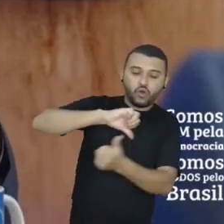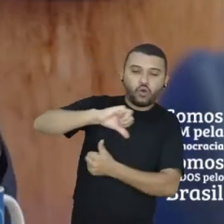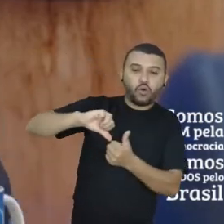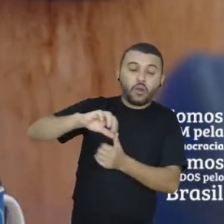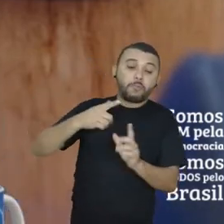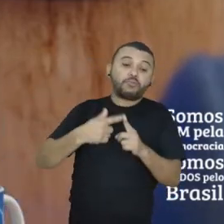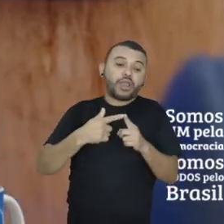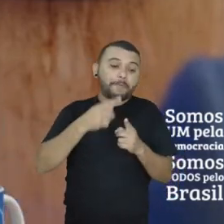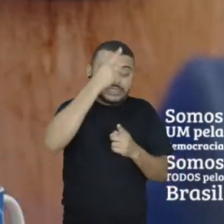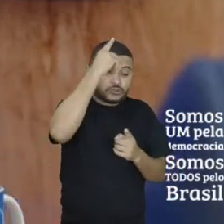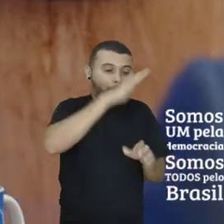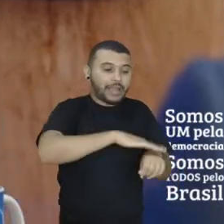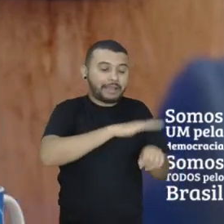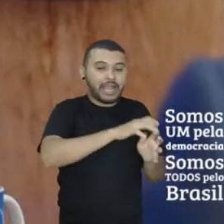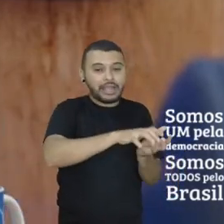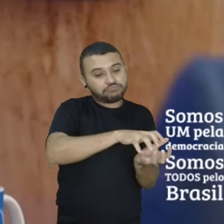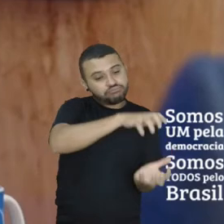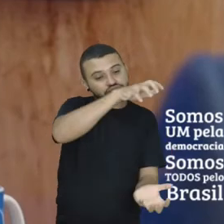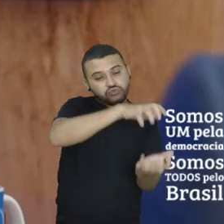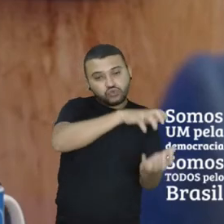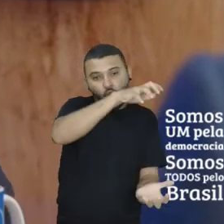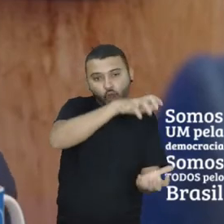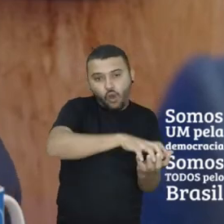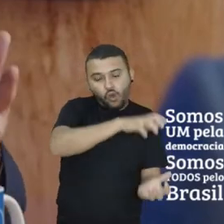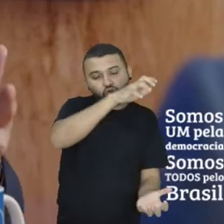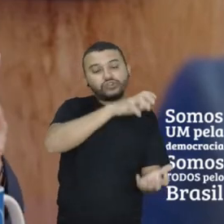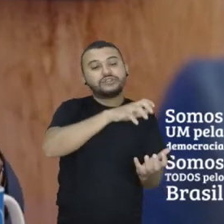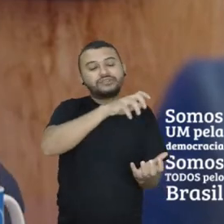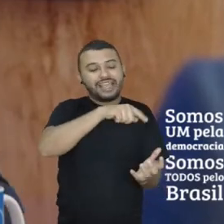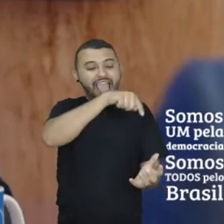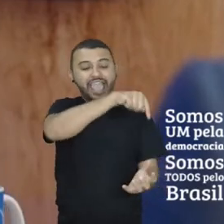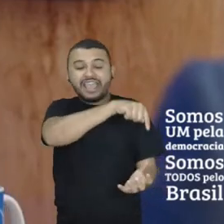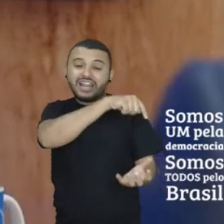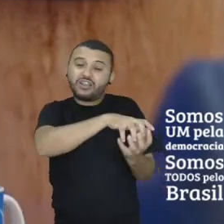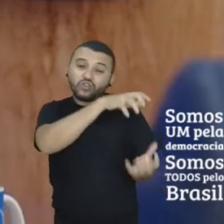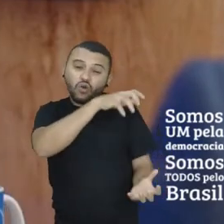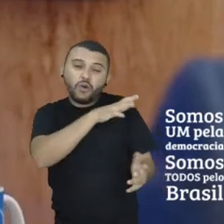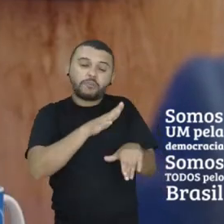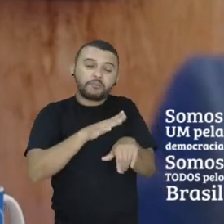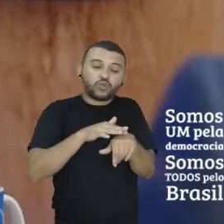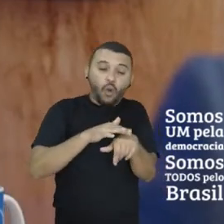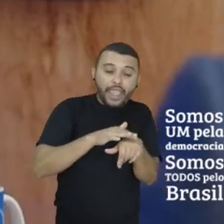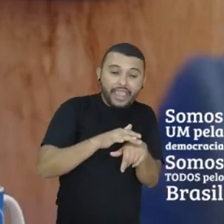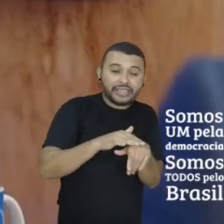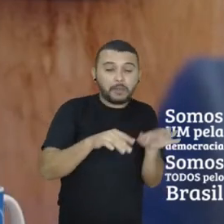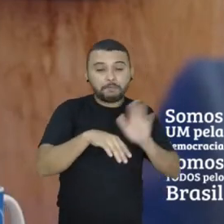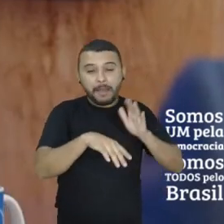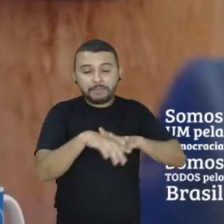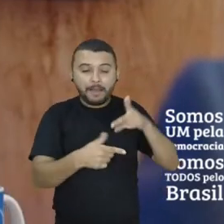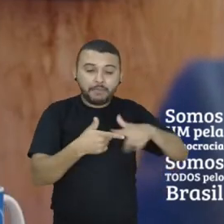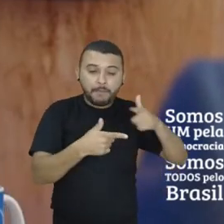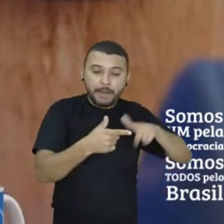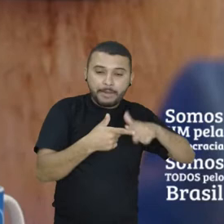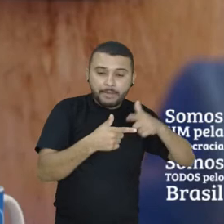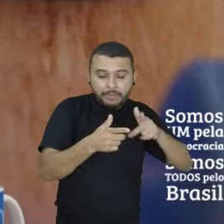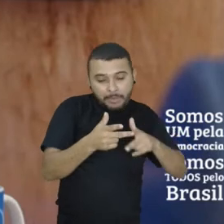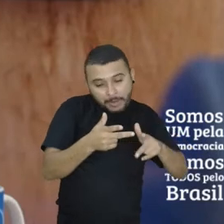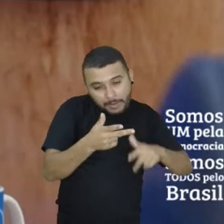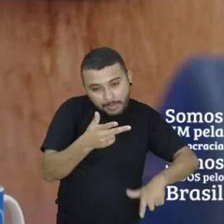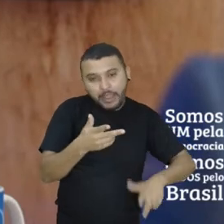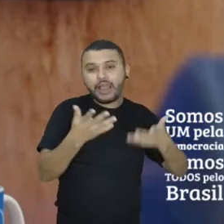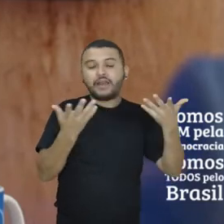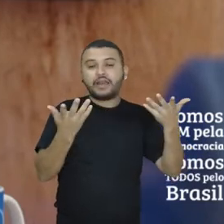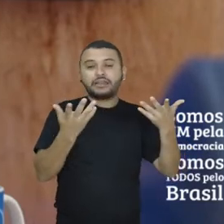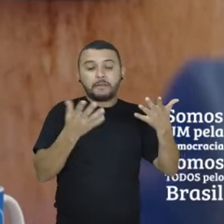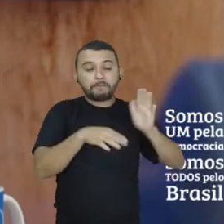idosa. A população mais idosa tem mais doença, comorbidade, mais de uma patologia. Então,